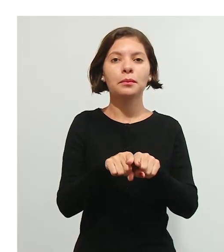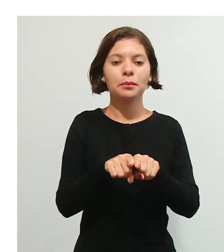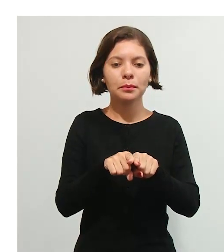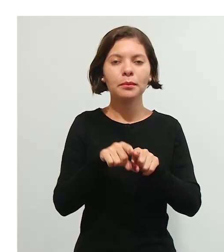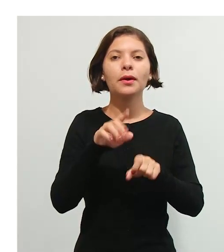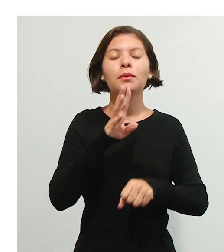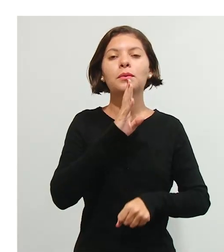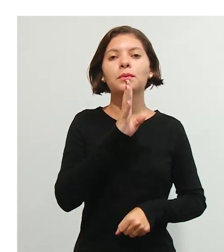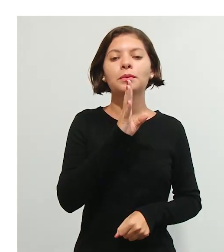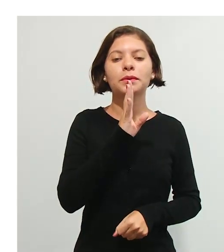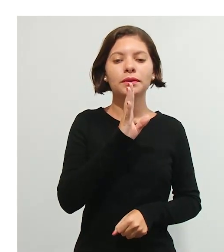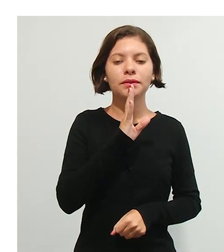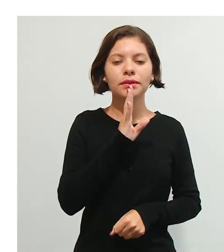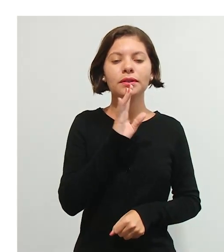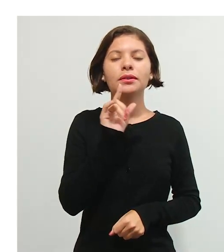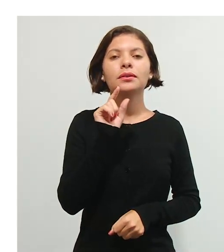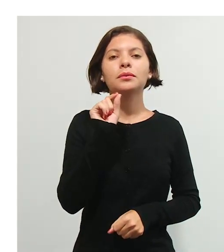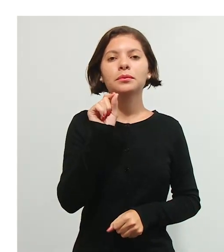também